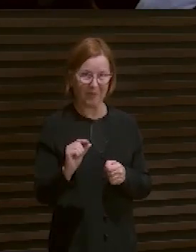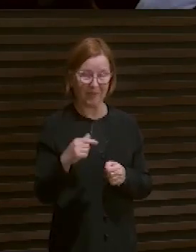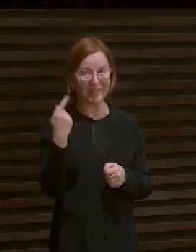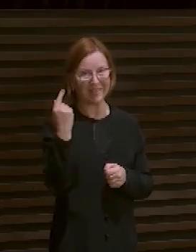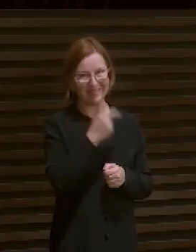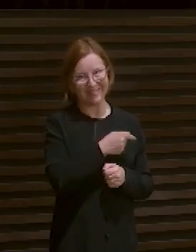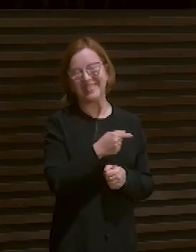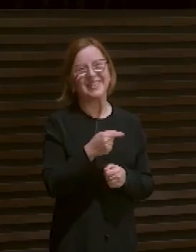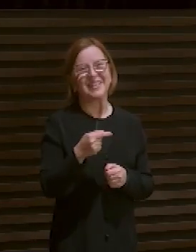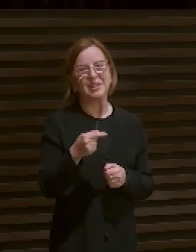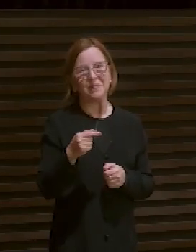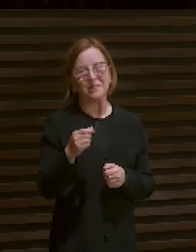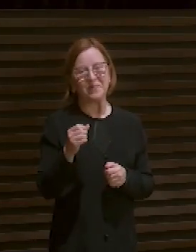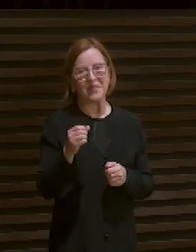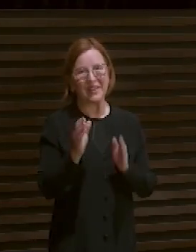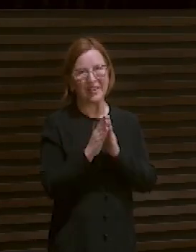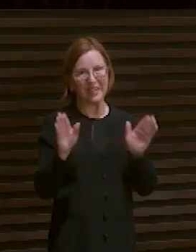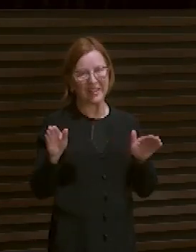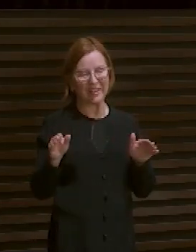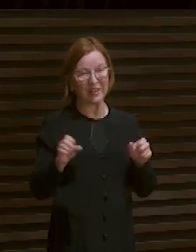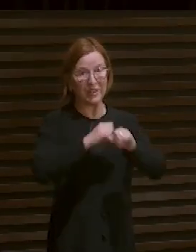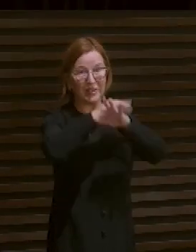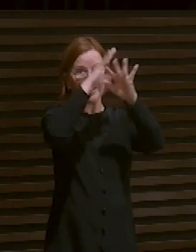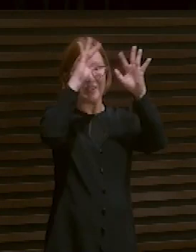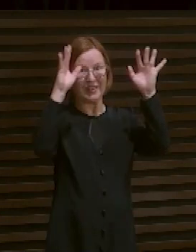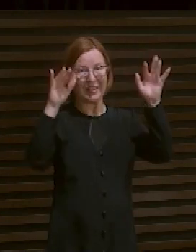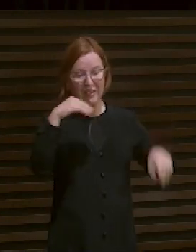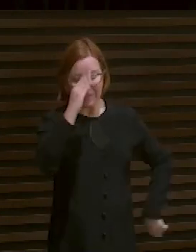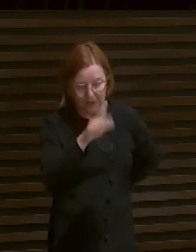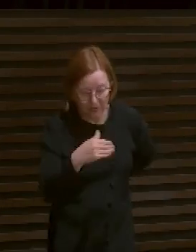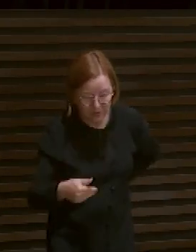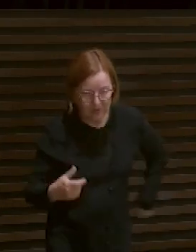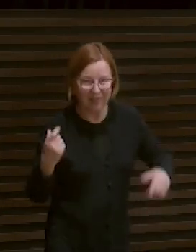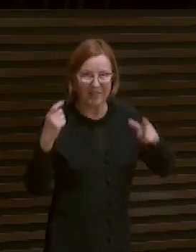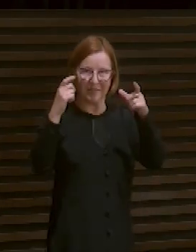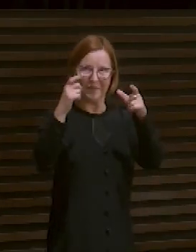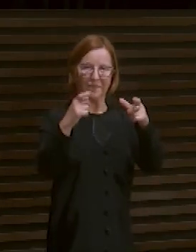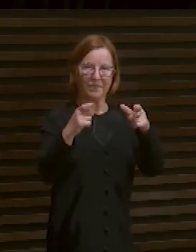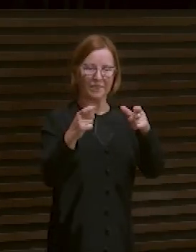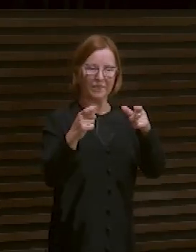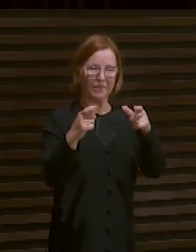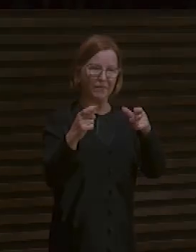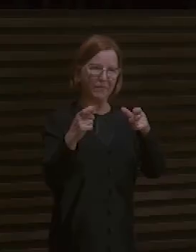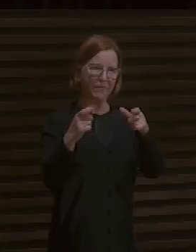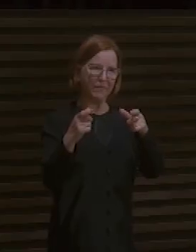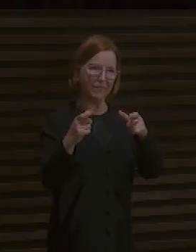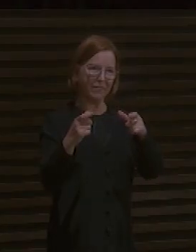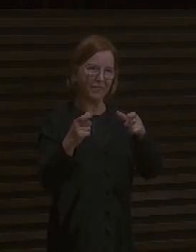anjos. E de glória e de honra foi coroado,